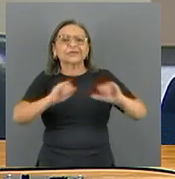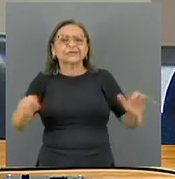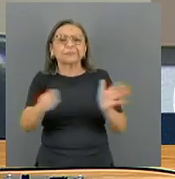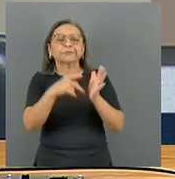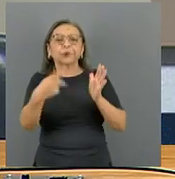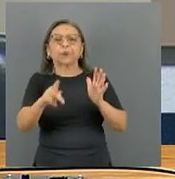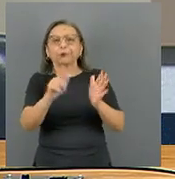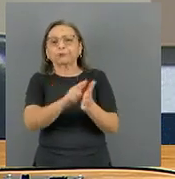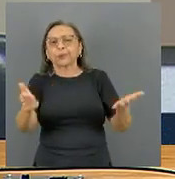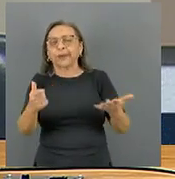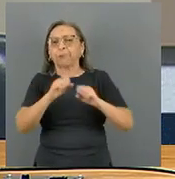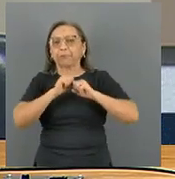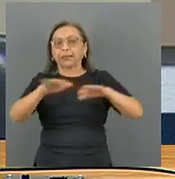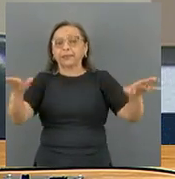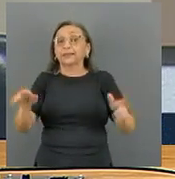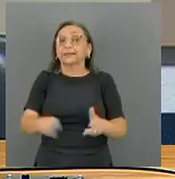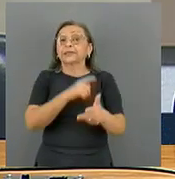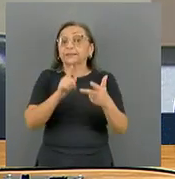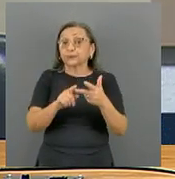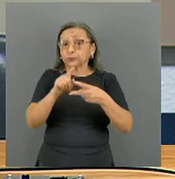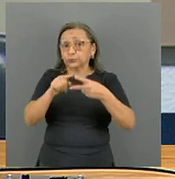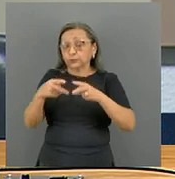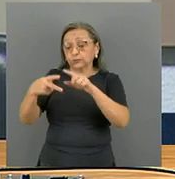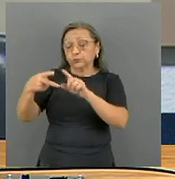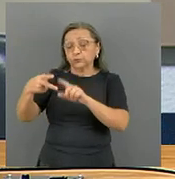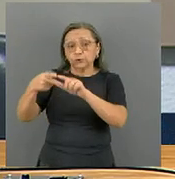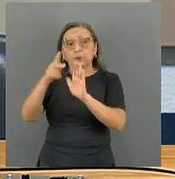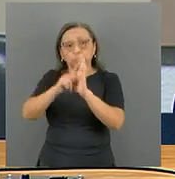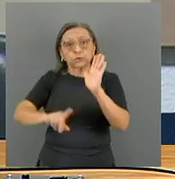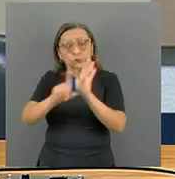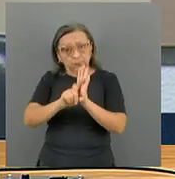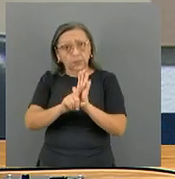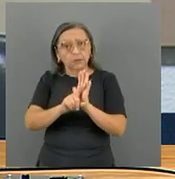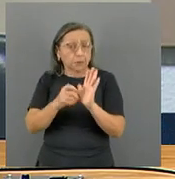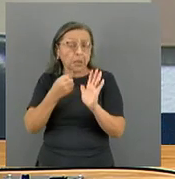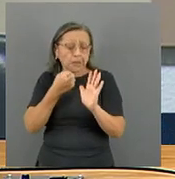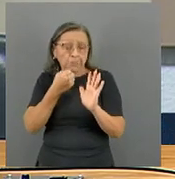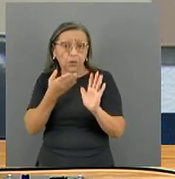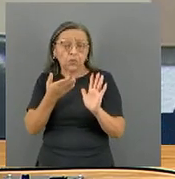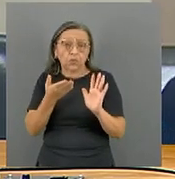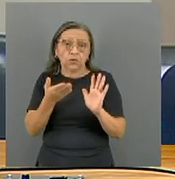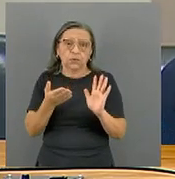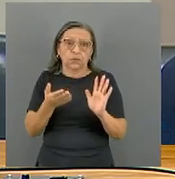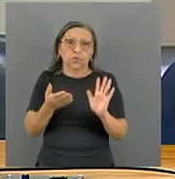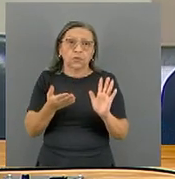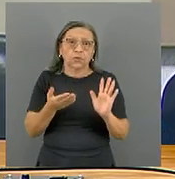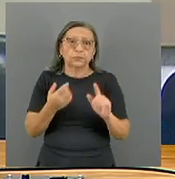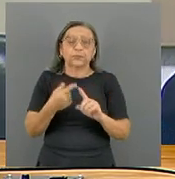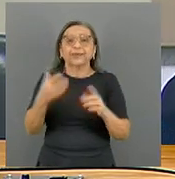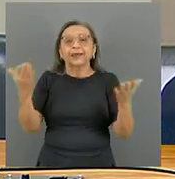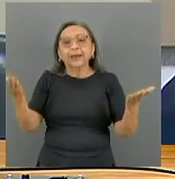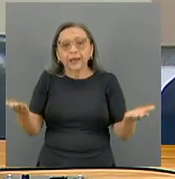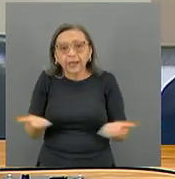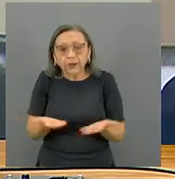E mais uma vez, os dois projetos de lei contribuem nesse sentido, porque hoje, senador, o que